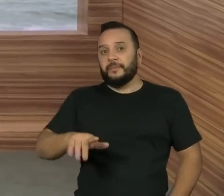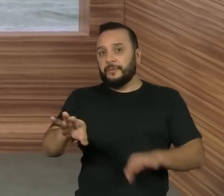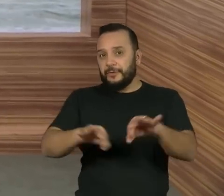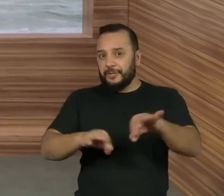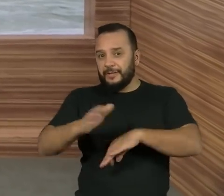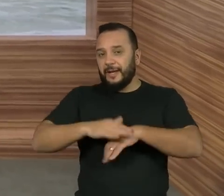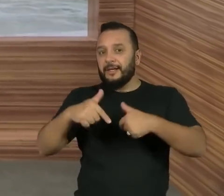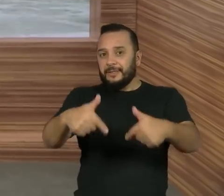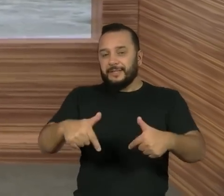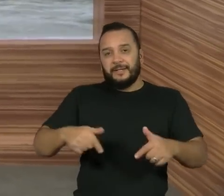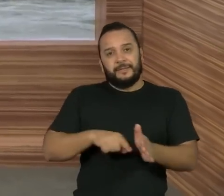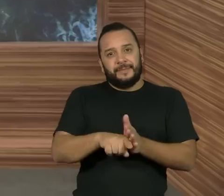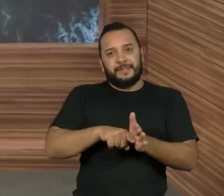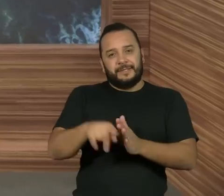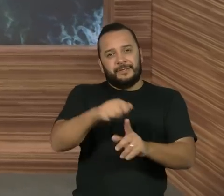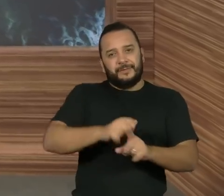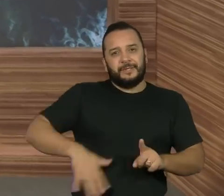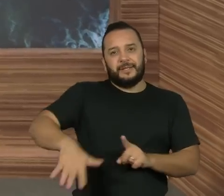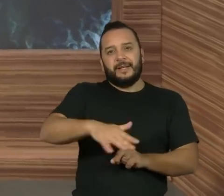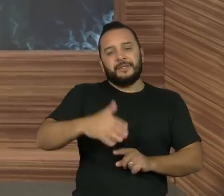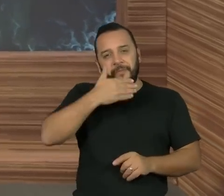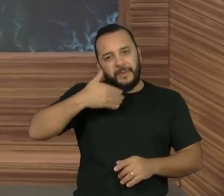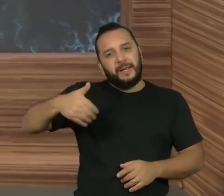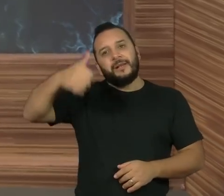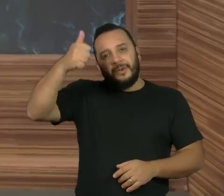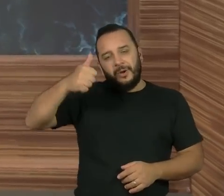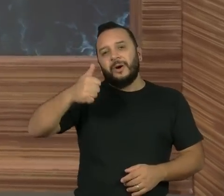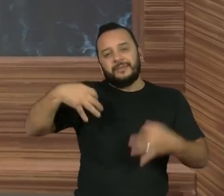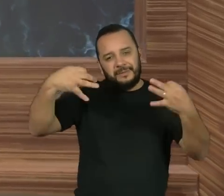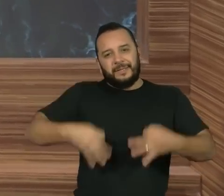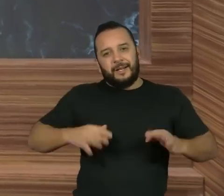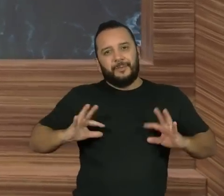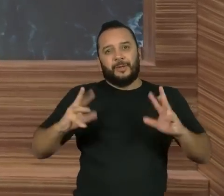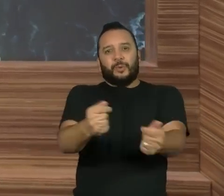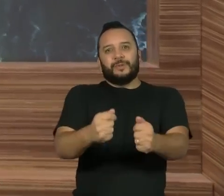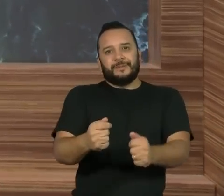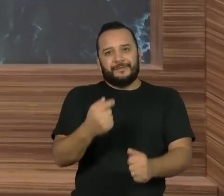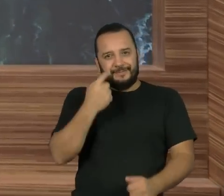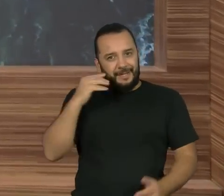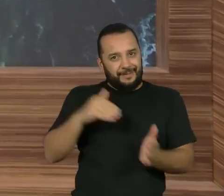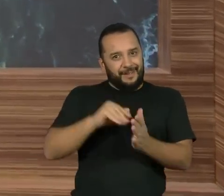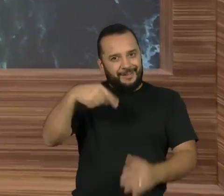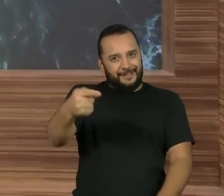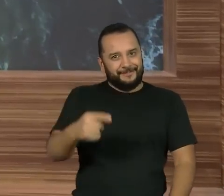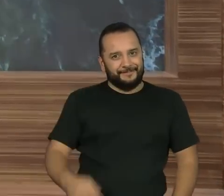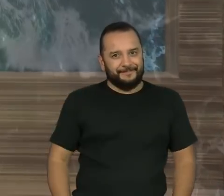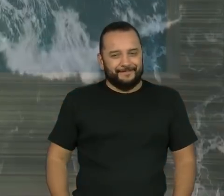ações e pesquisas por um mundo melhor e mais digno para todos. Até lá!